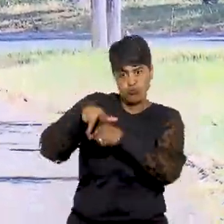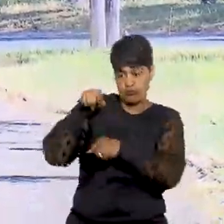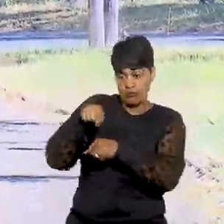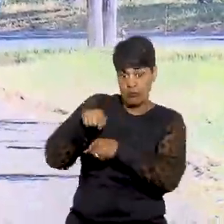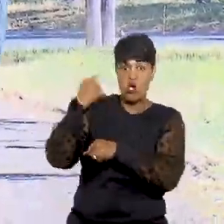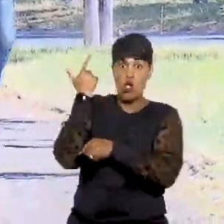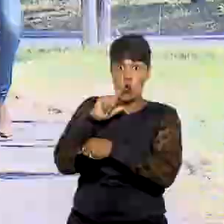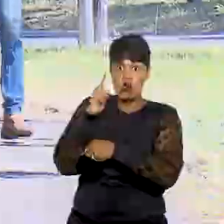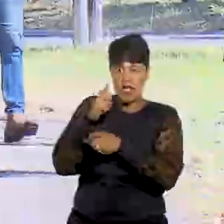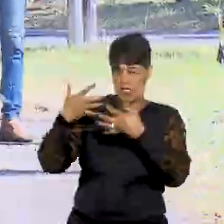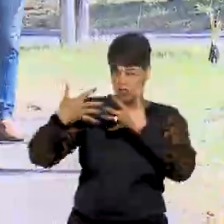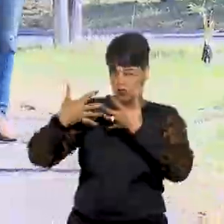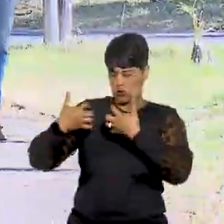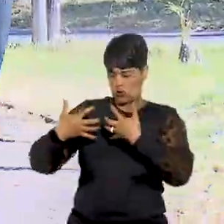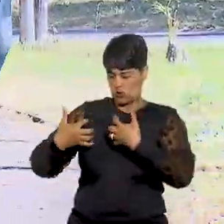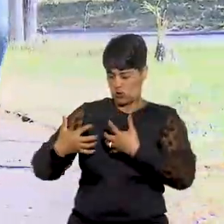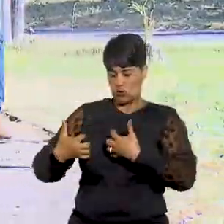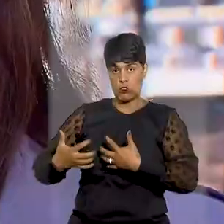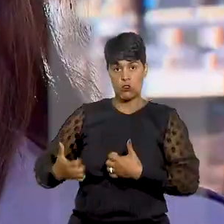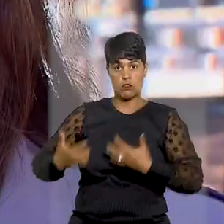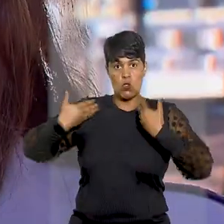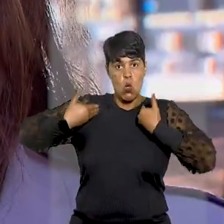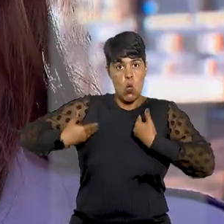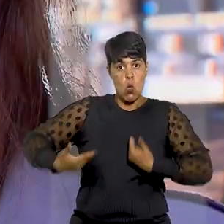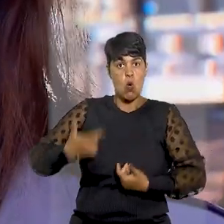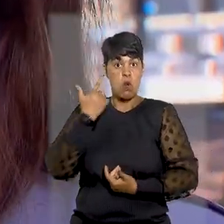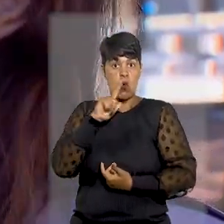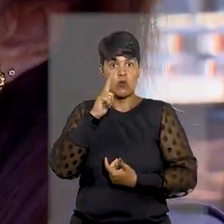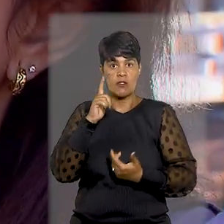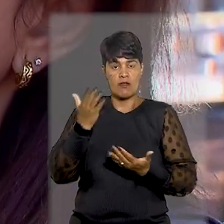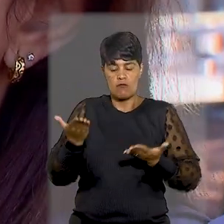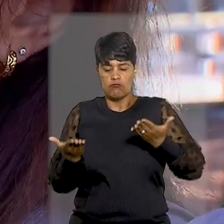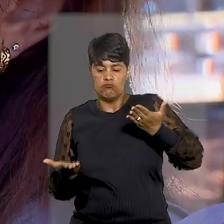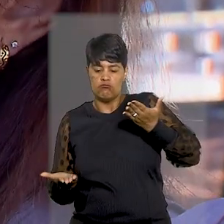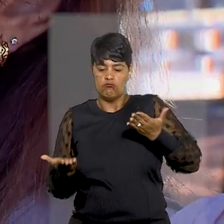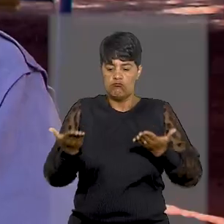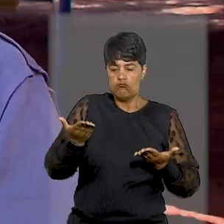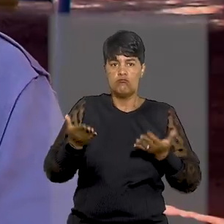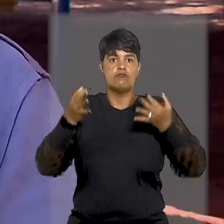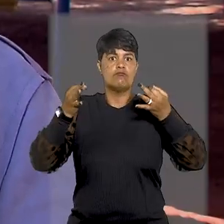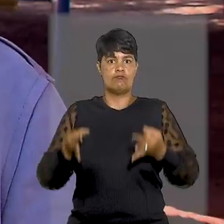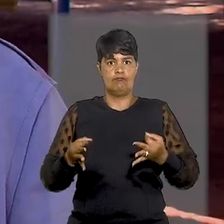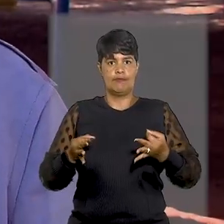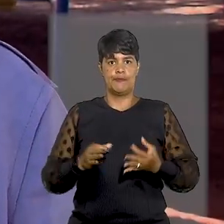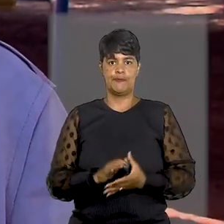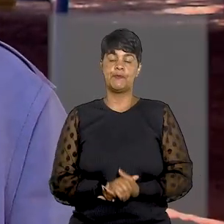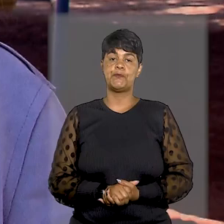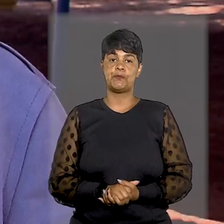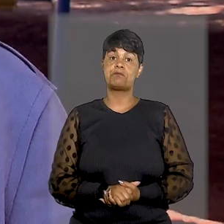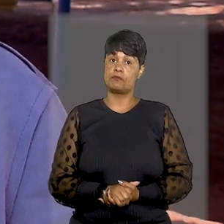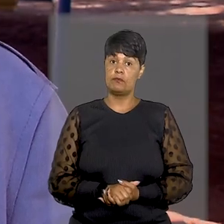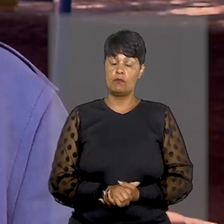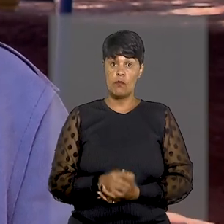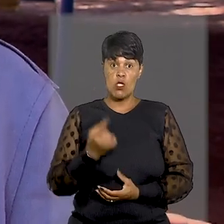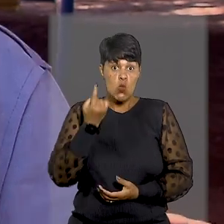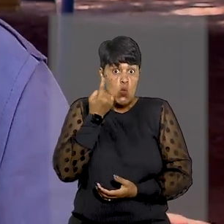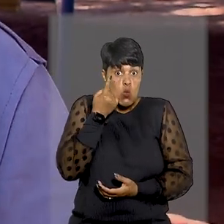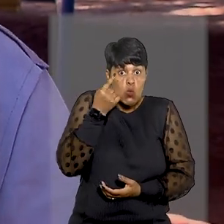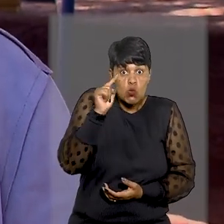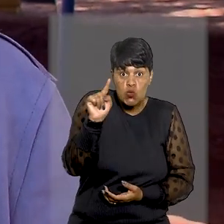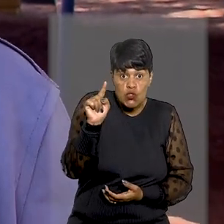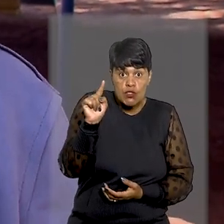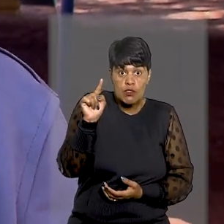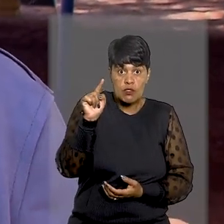de ativar vários músculos ao mesmo tempo e promove o equilíbrio no corpo numa sessão de ecoterapia